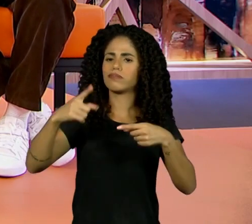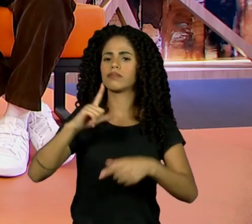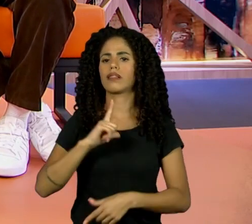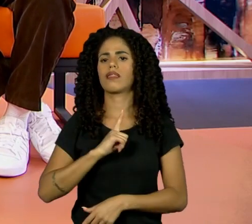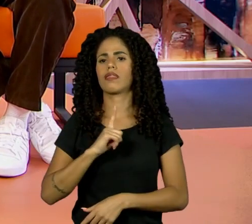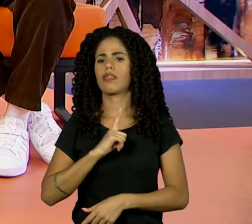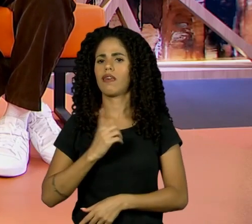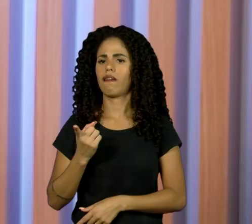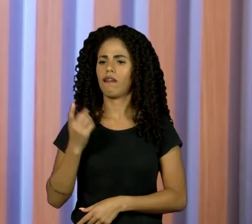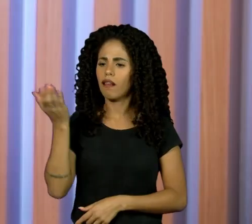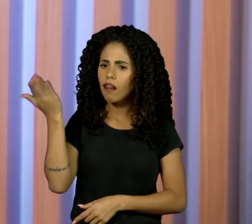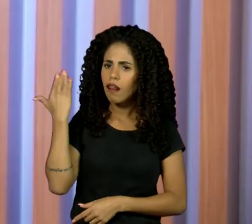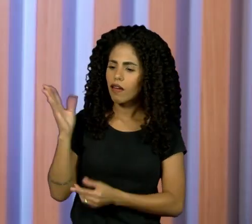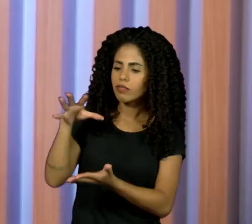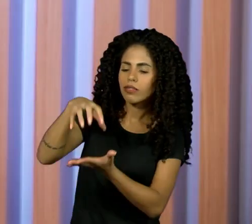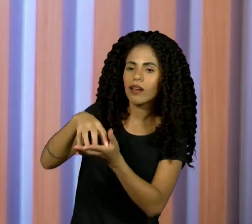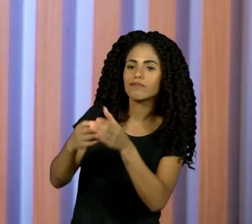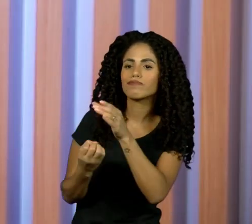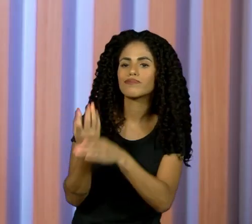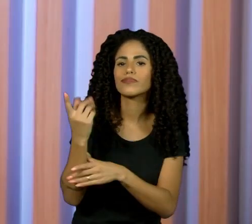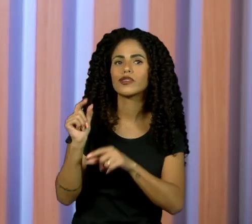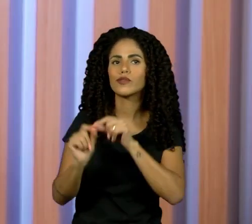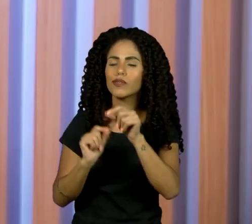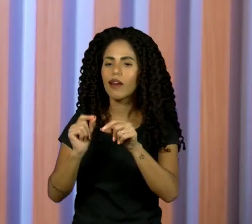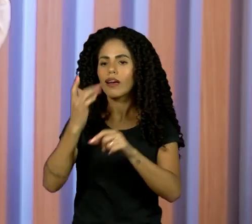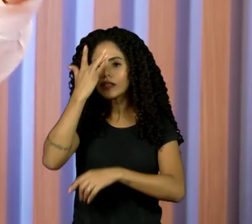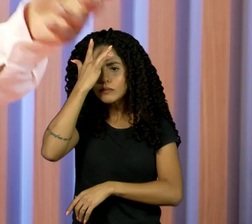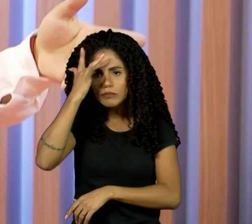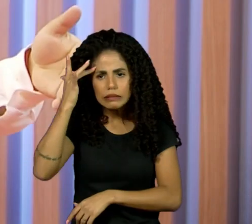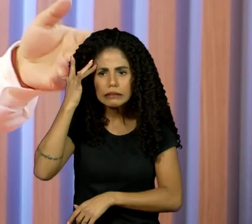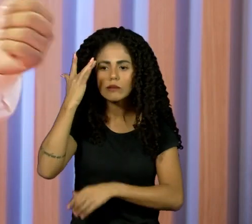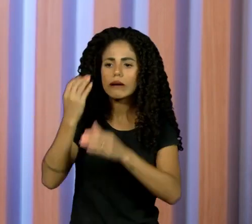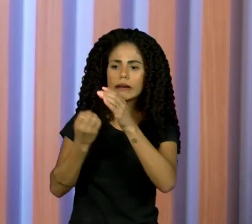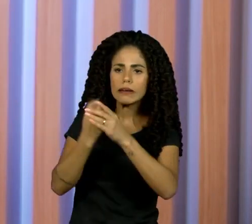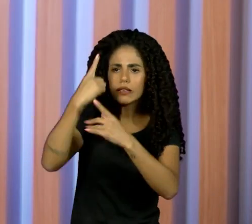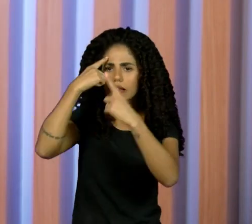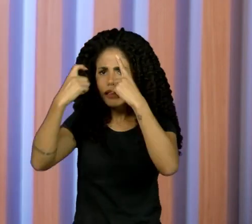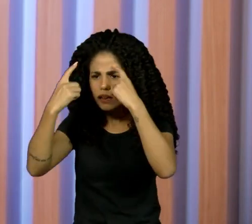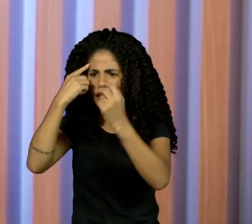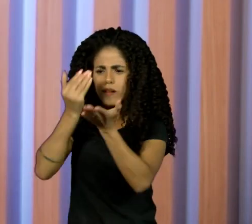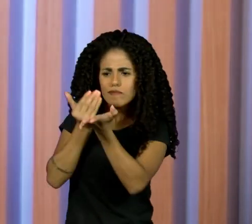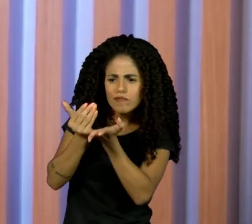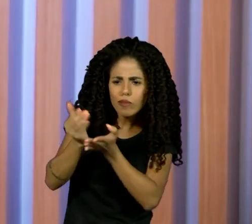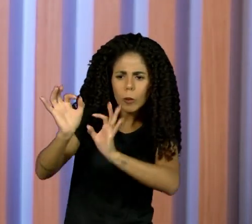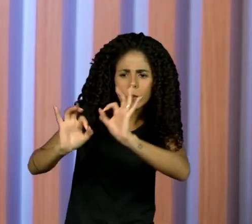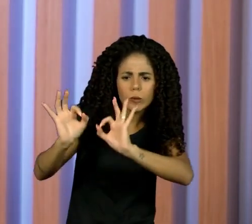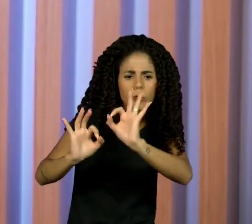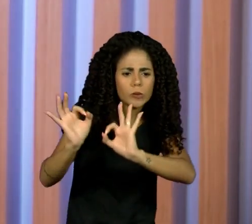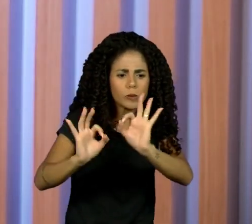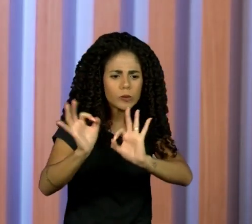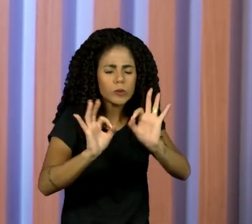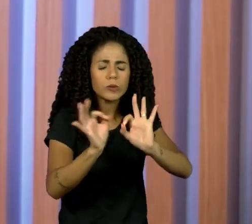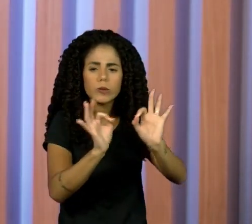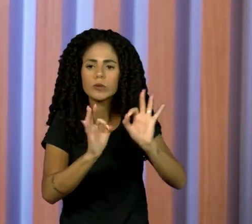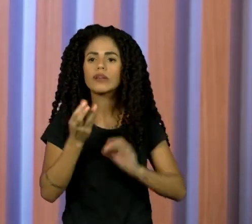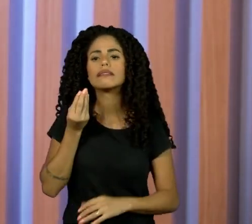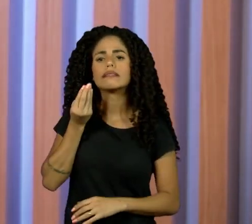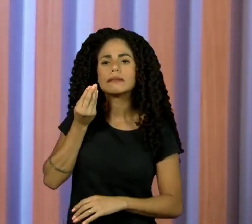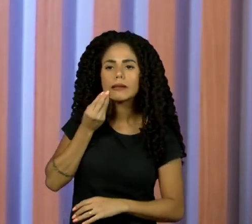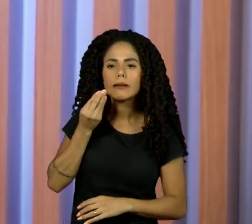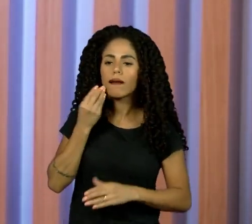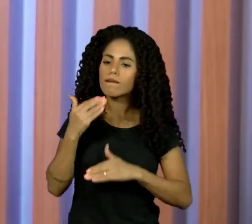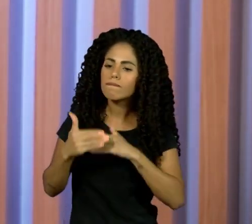muito os criadores a de fato sentarem com a gente, serem criativos, pensar projetos juntos, ou trazerem um projeto pra gente envelopar legal, pra